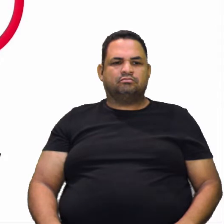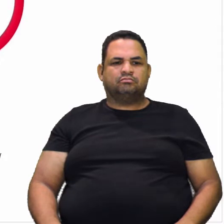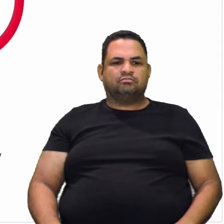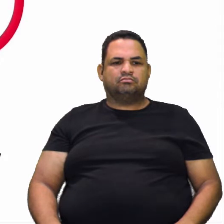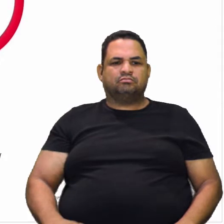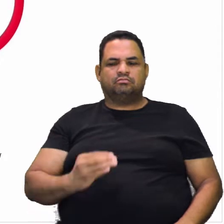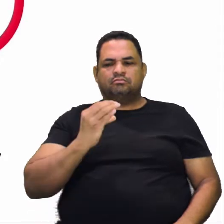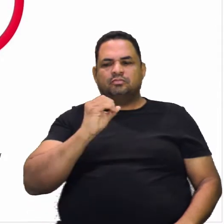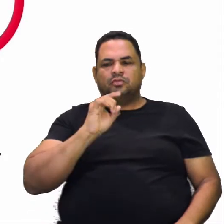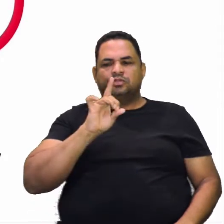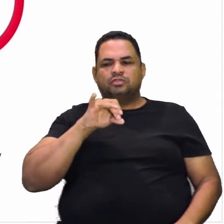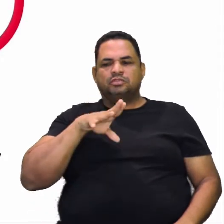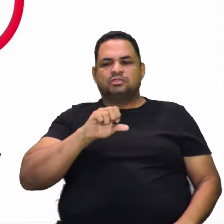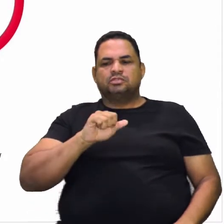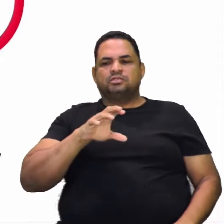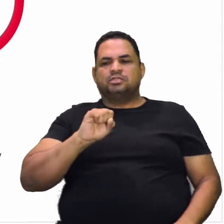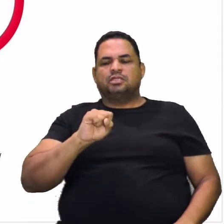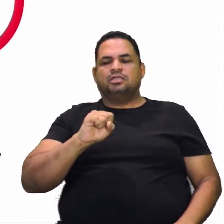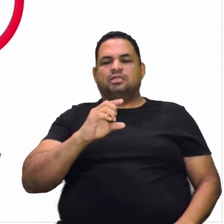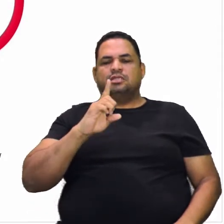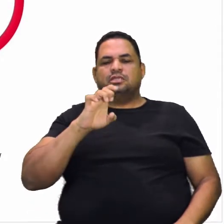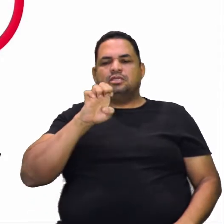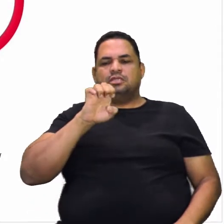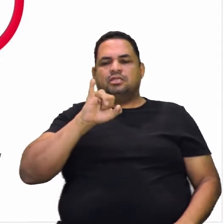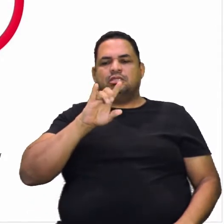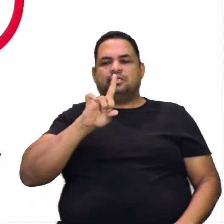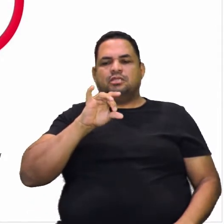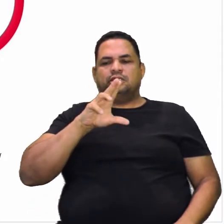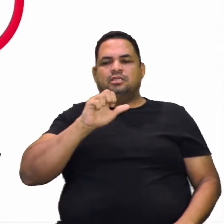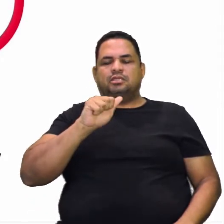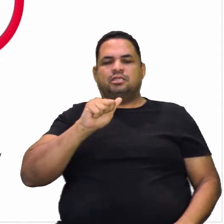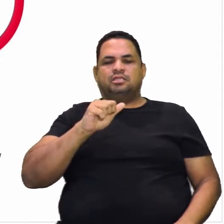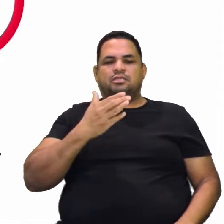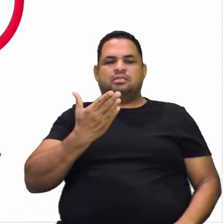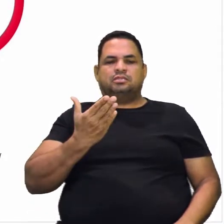Odisseia e Ilíada fazem parte da